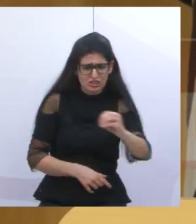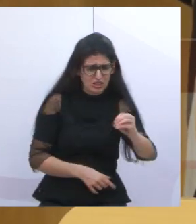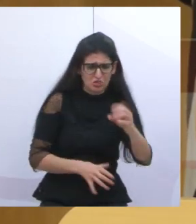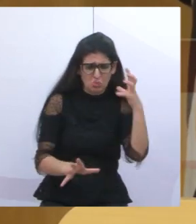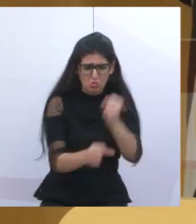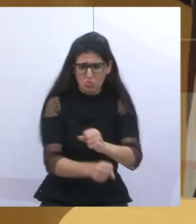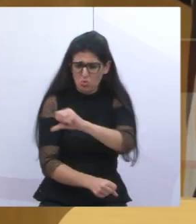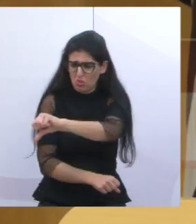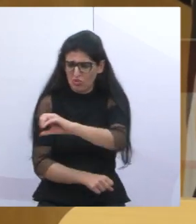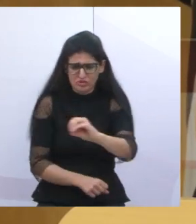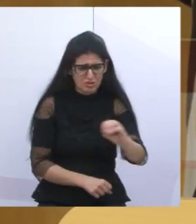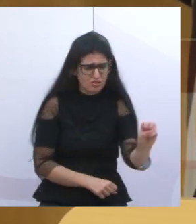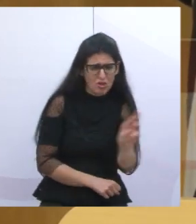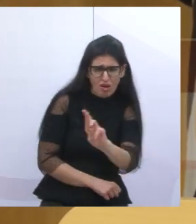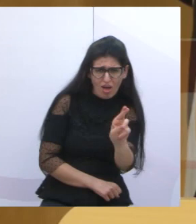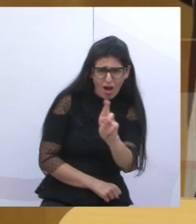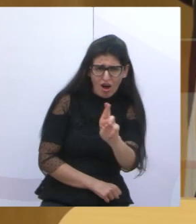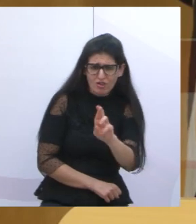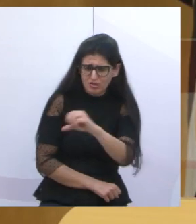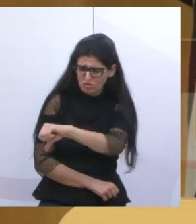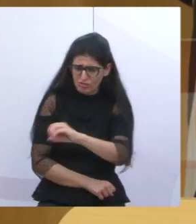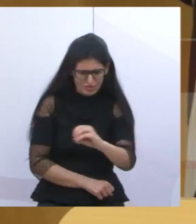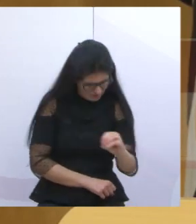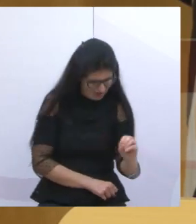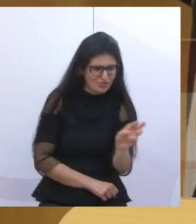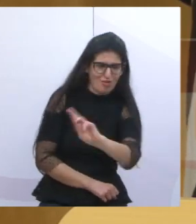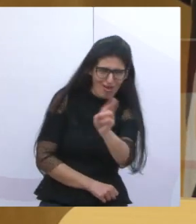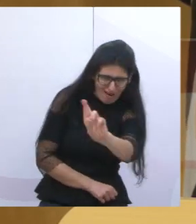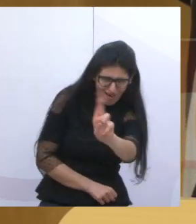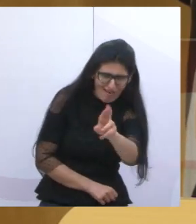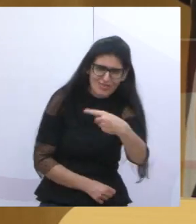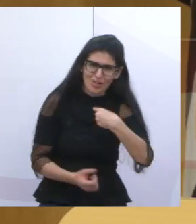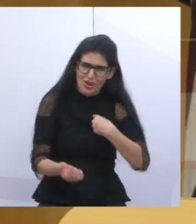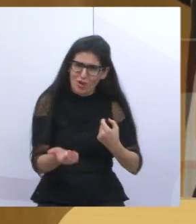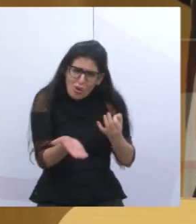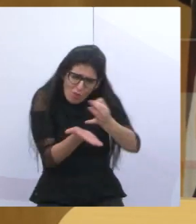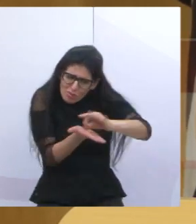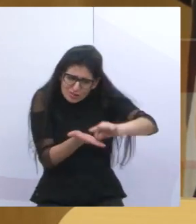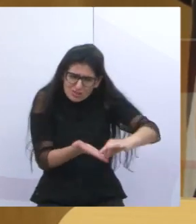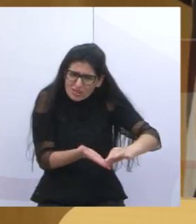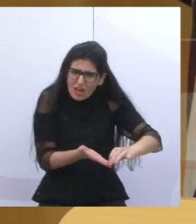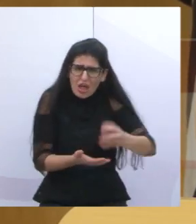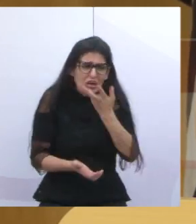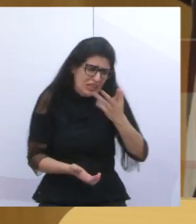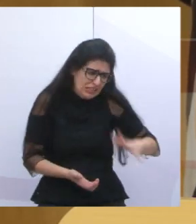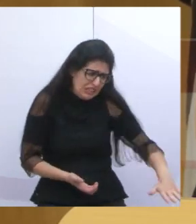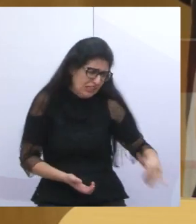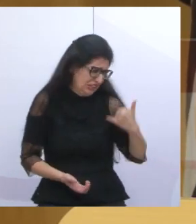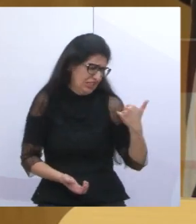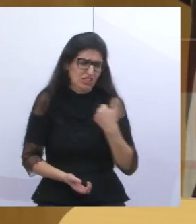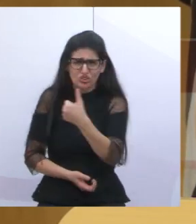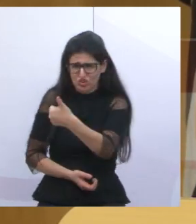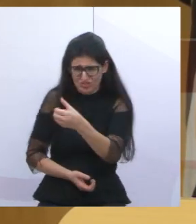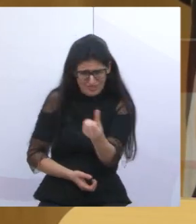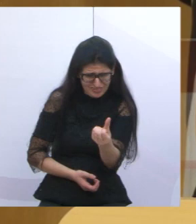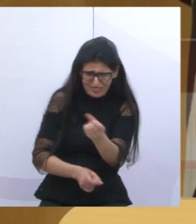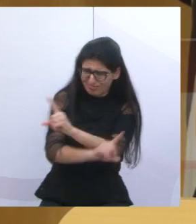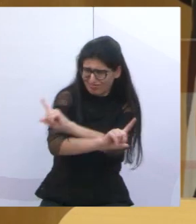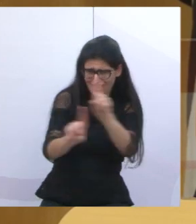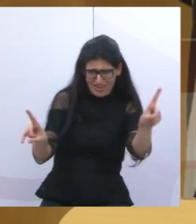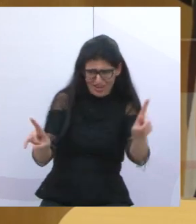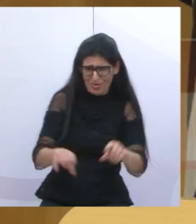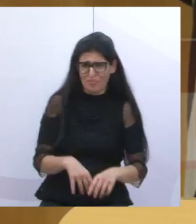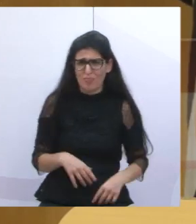dinheiro de volta, porque eu não sou criança, eu não tinha 16 anos. Eu assinei.